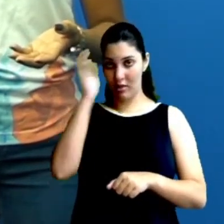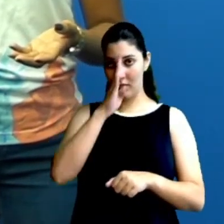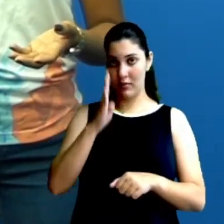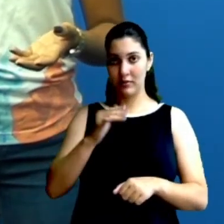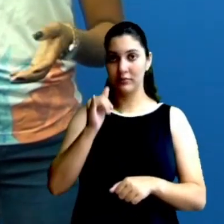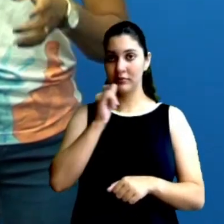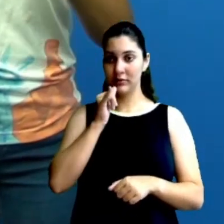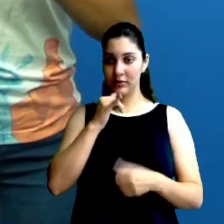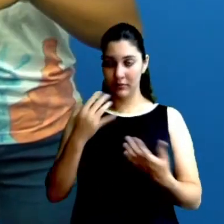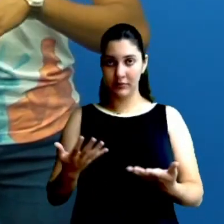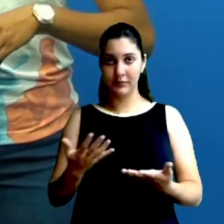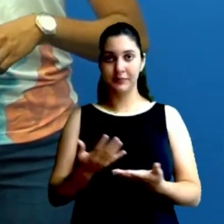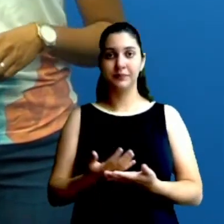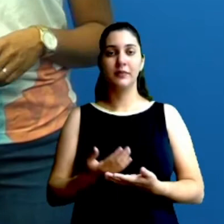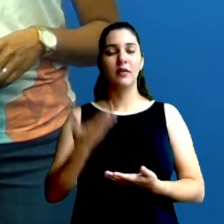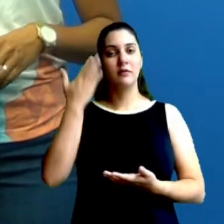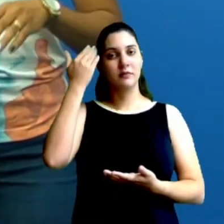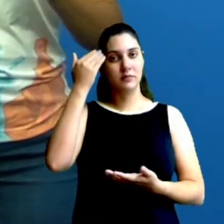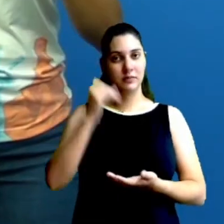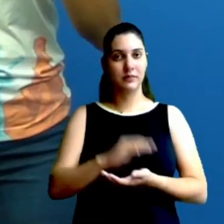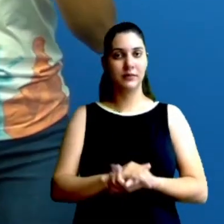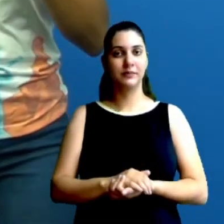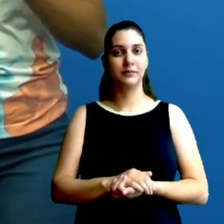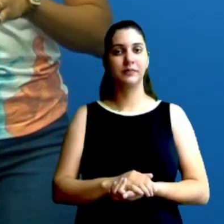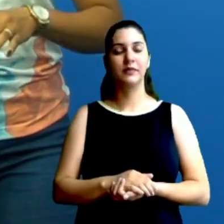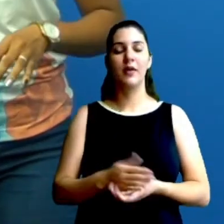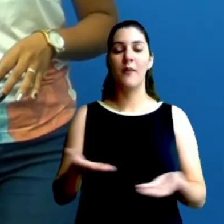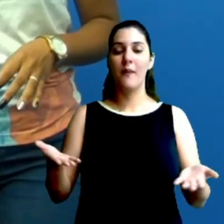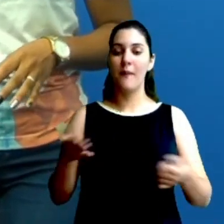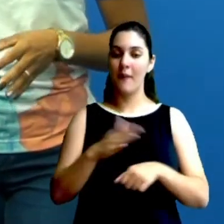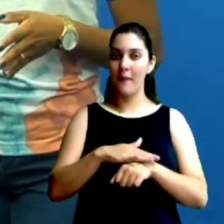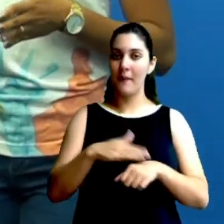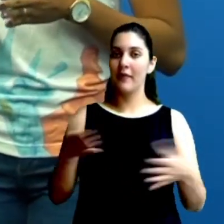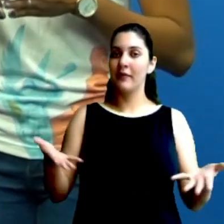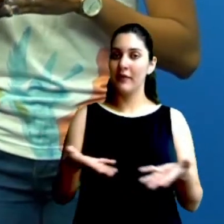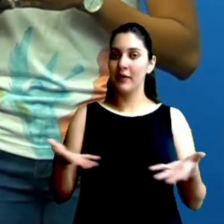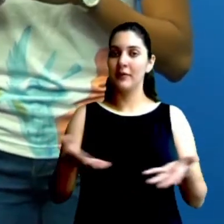exemplo? Será? Então vamos saber? Então a hora é agora, gente.